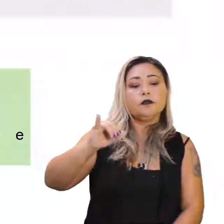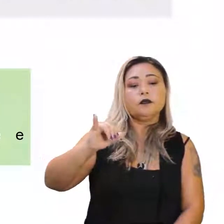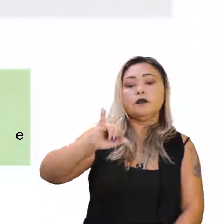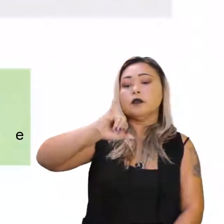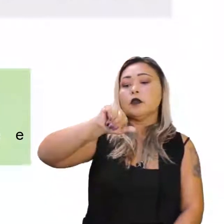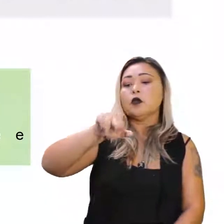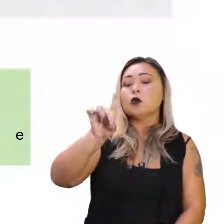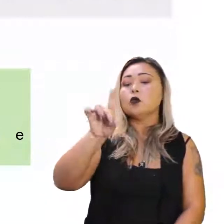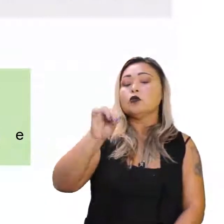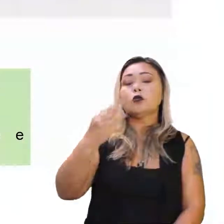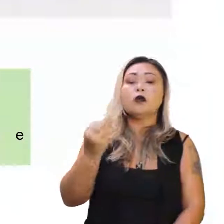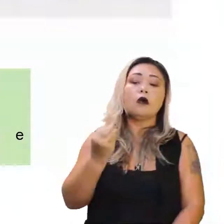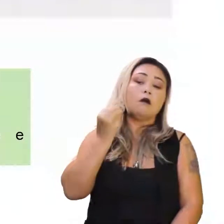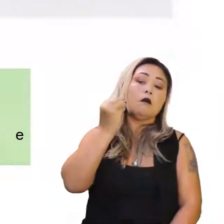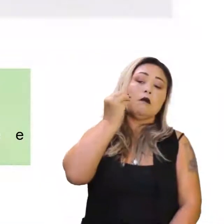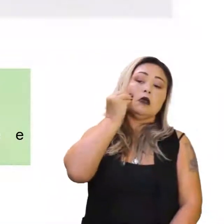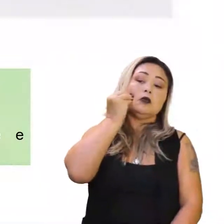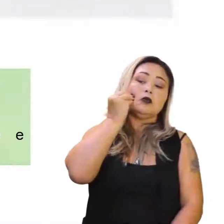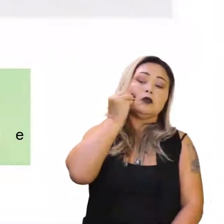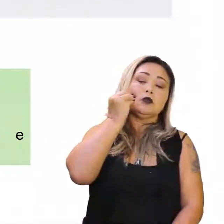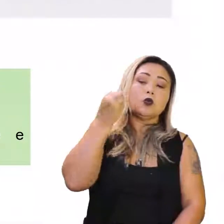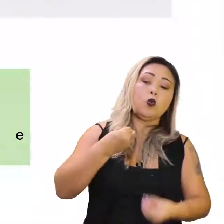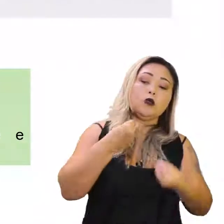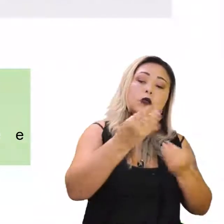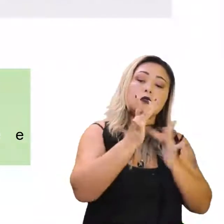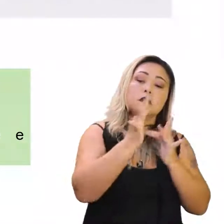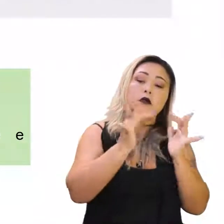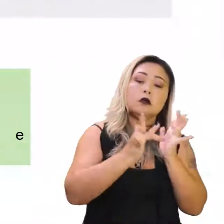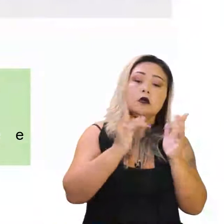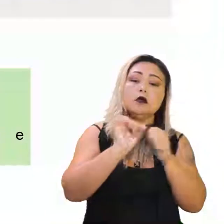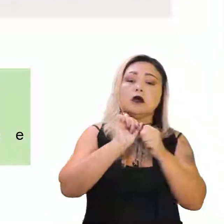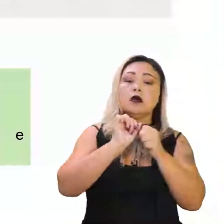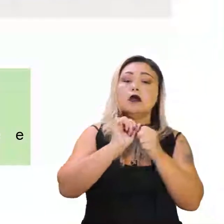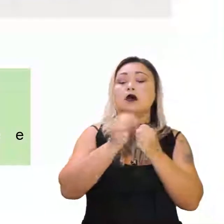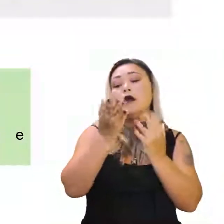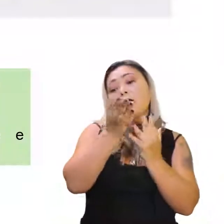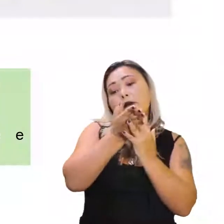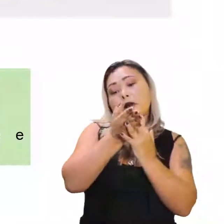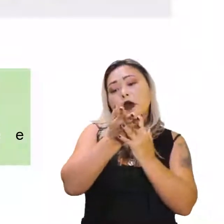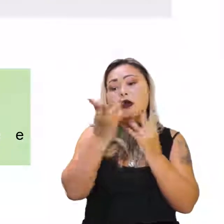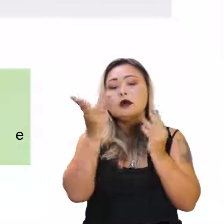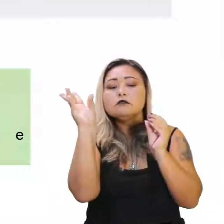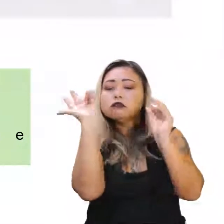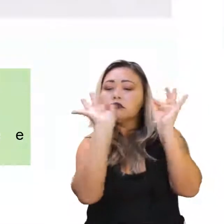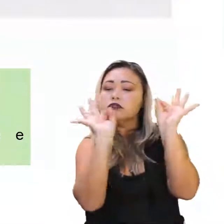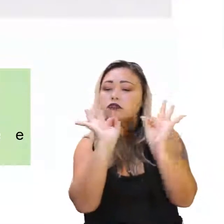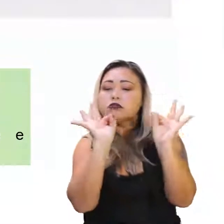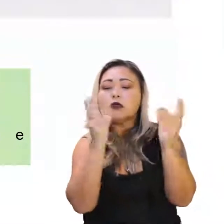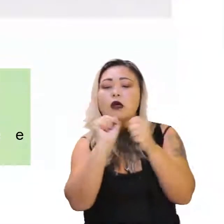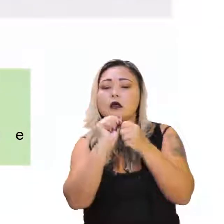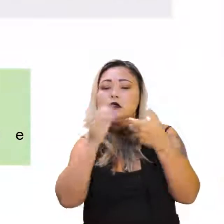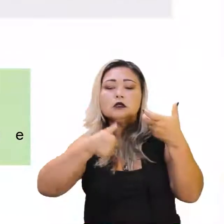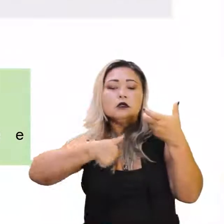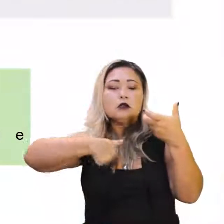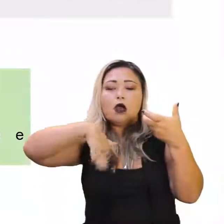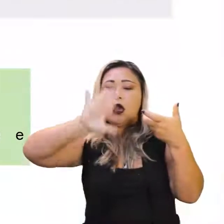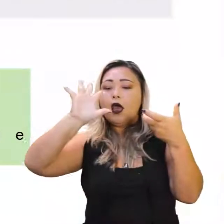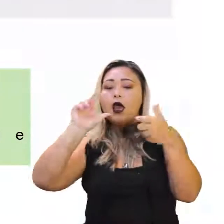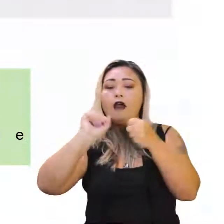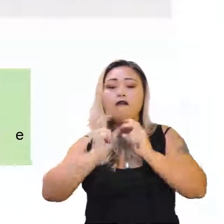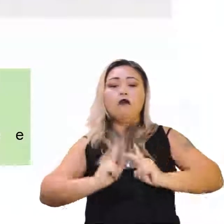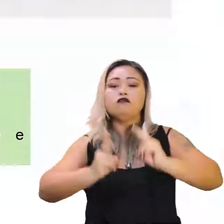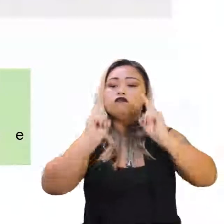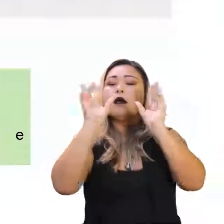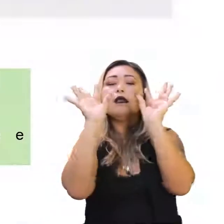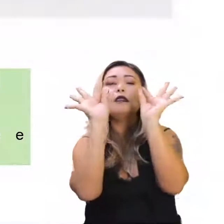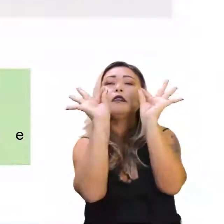no momento que deu o beijo, entregando Jesus. Então a arte barroca ela é rebuscada, exagerada,